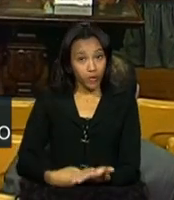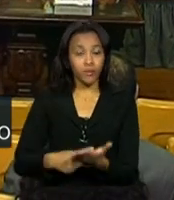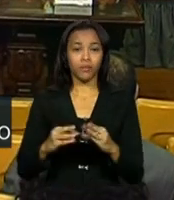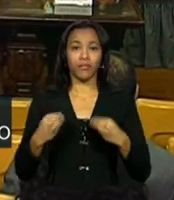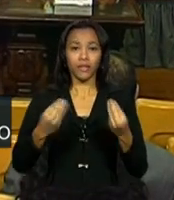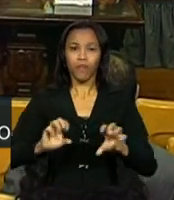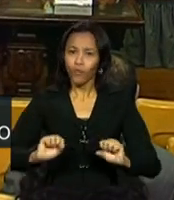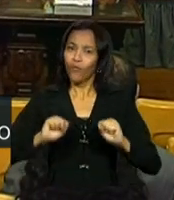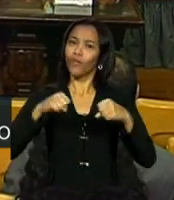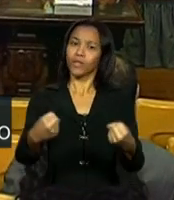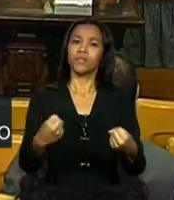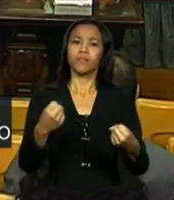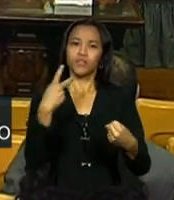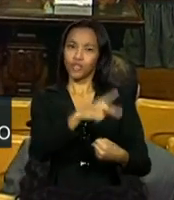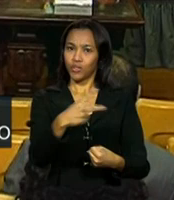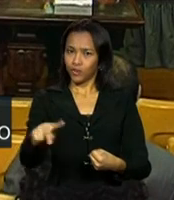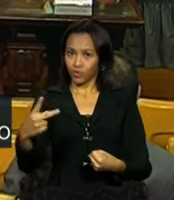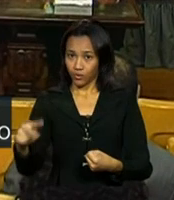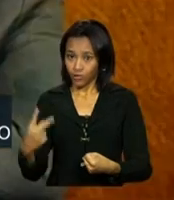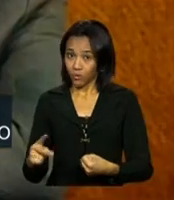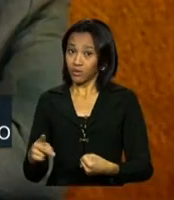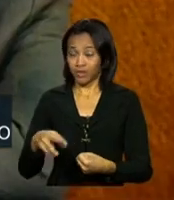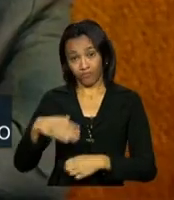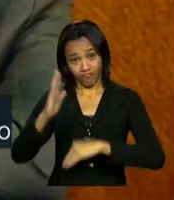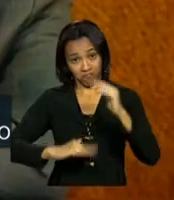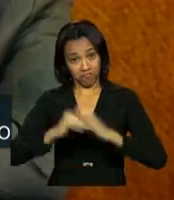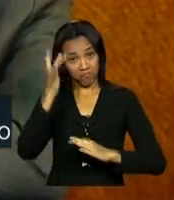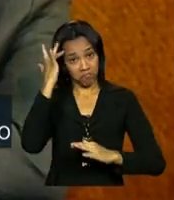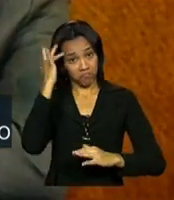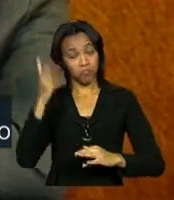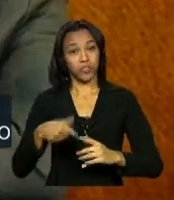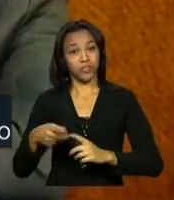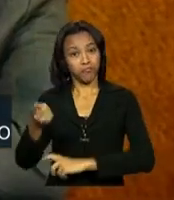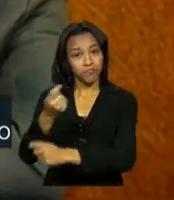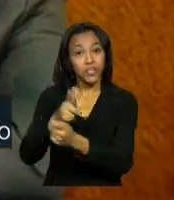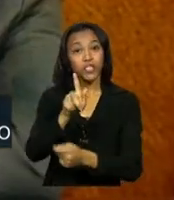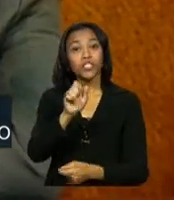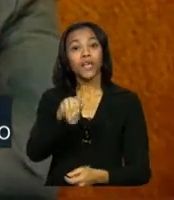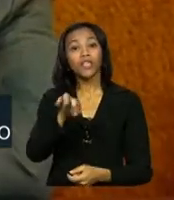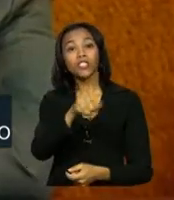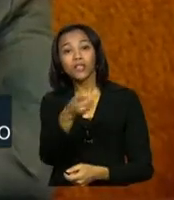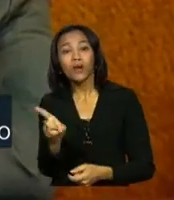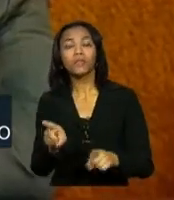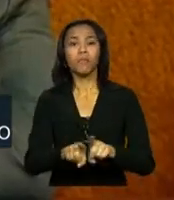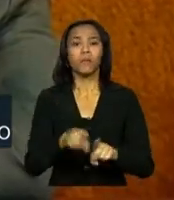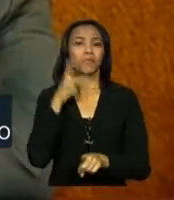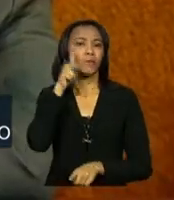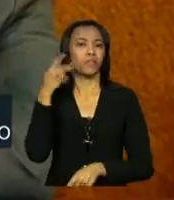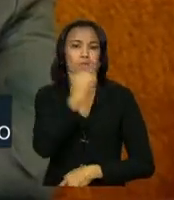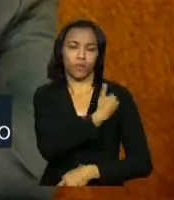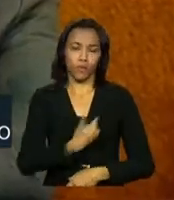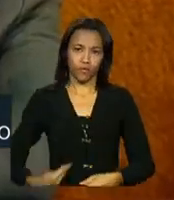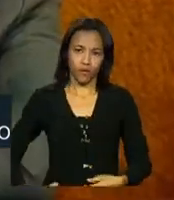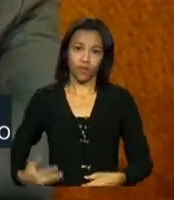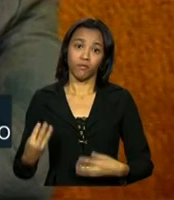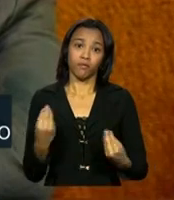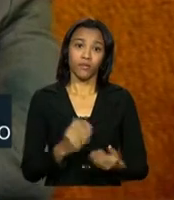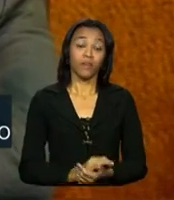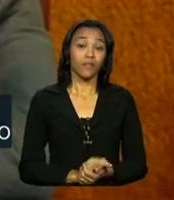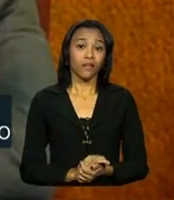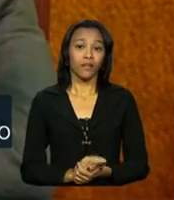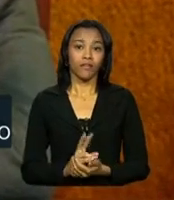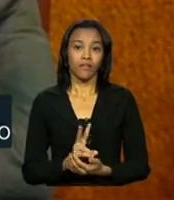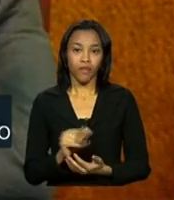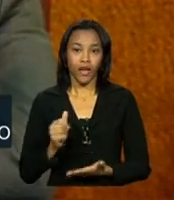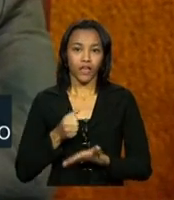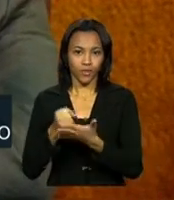fortalecimento de suas capacidades de gestão das políticas públicas que afetam aos setores em que as